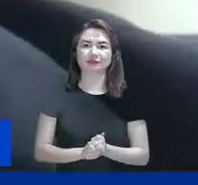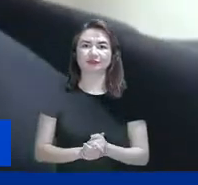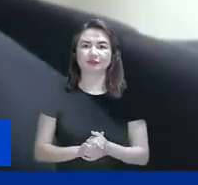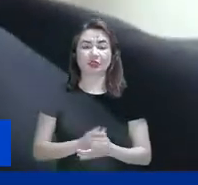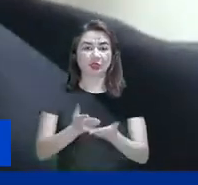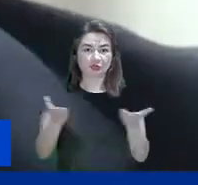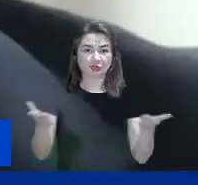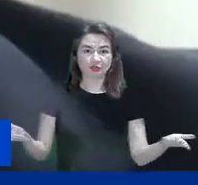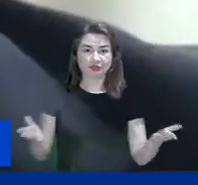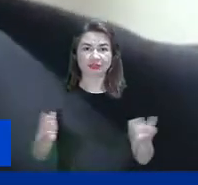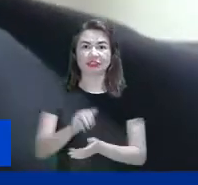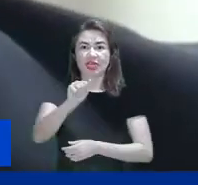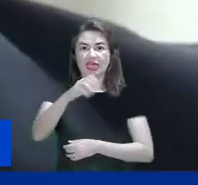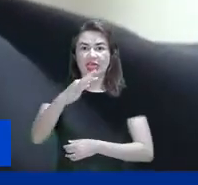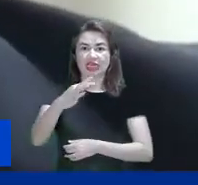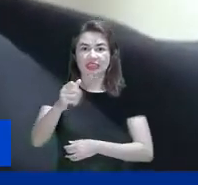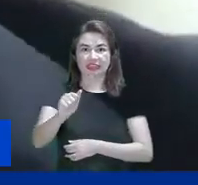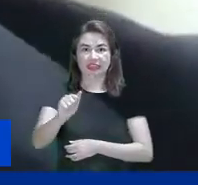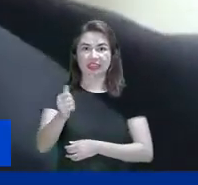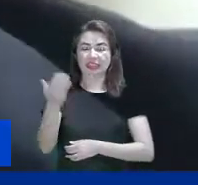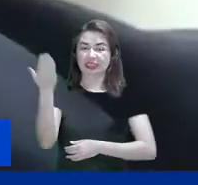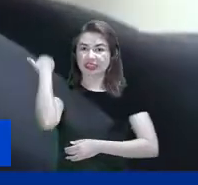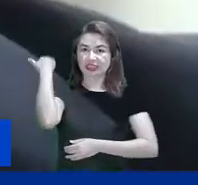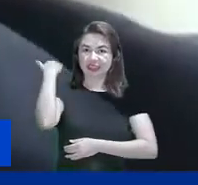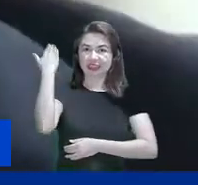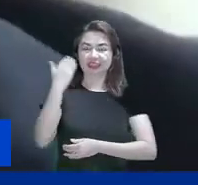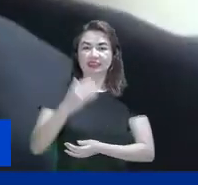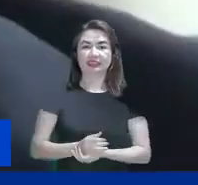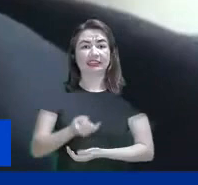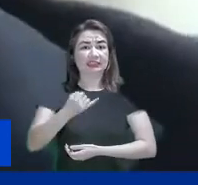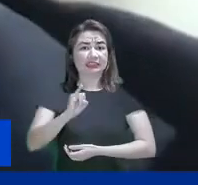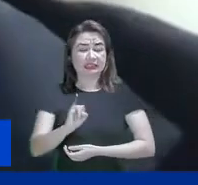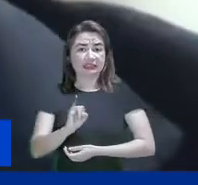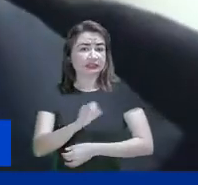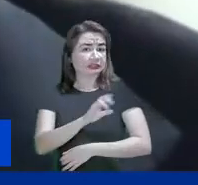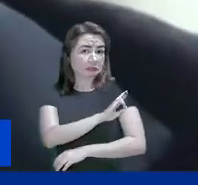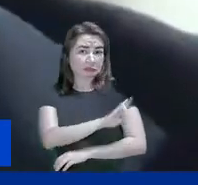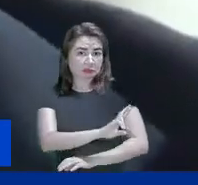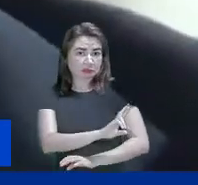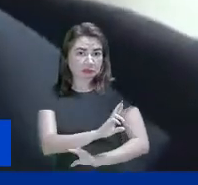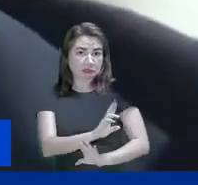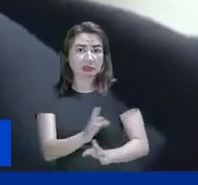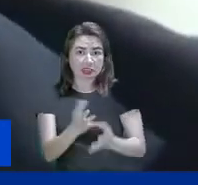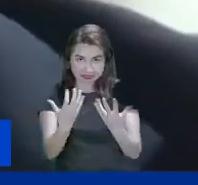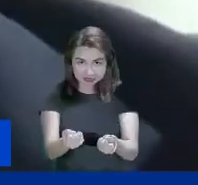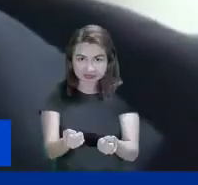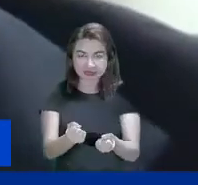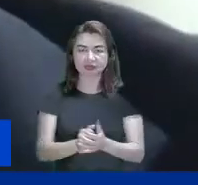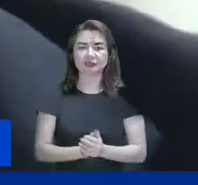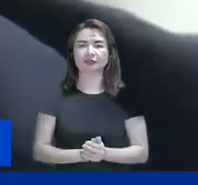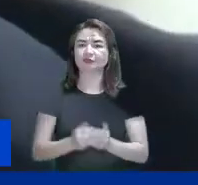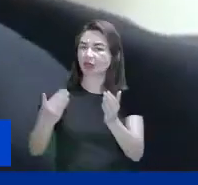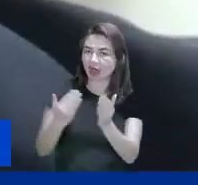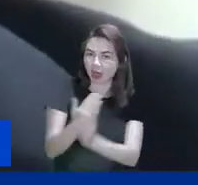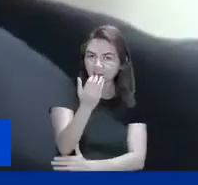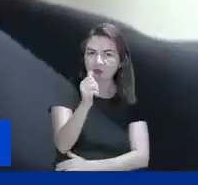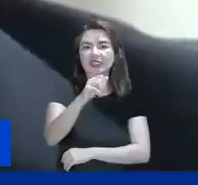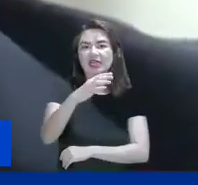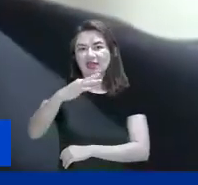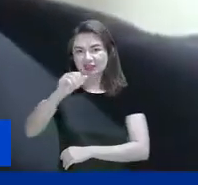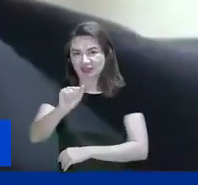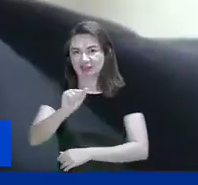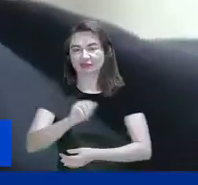ilustres pares a ata da sessão anterior. Se não houver nenhuma necessidade de alteração ou acréscimo, declaro a ata